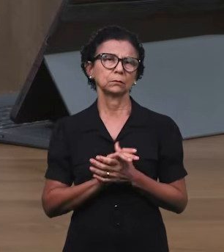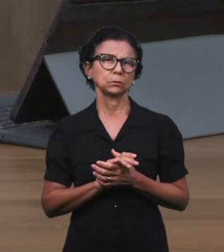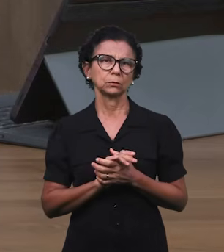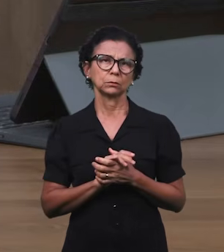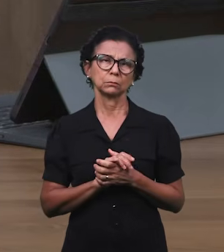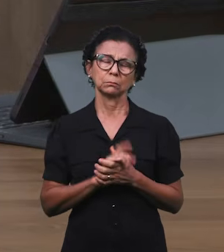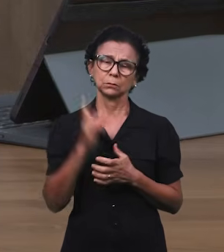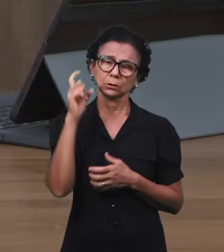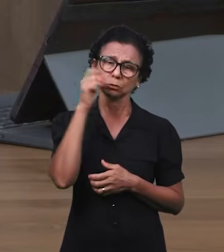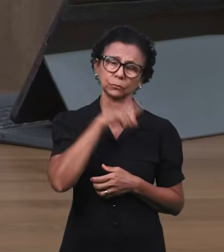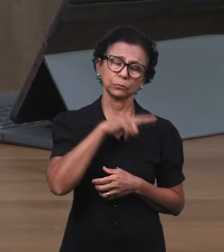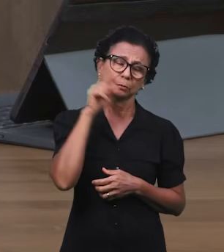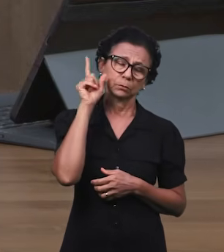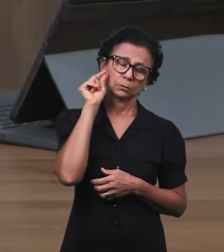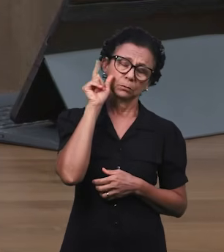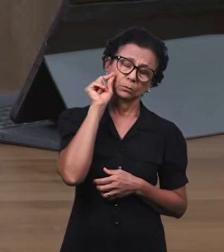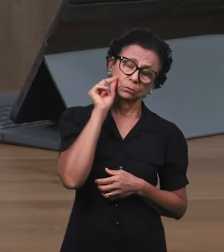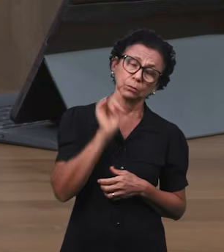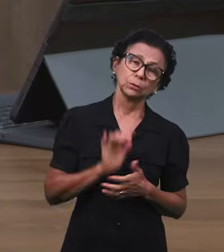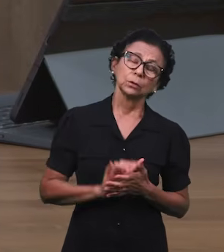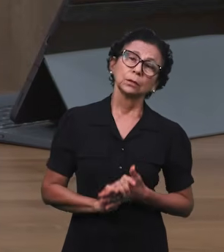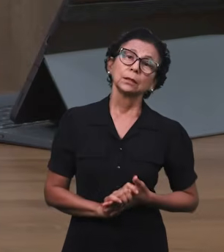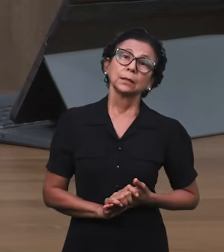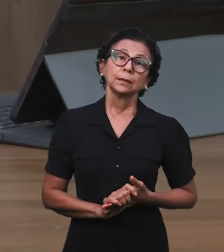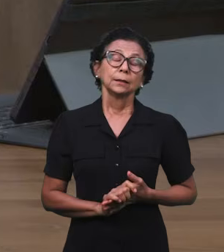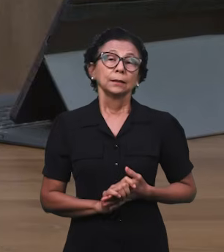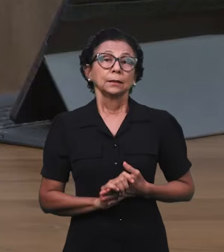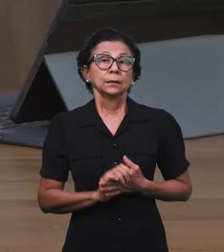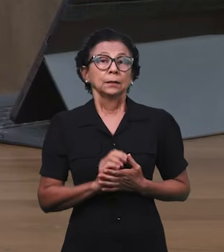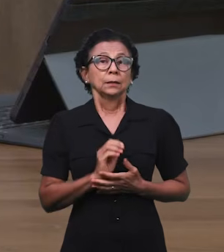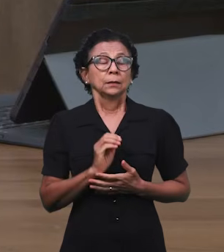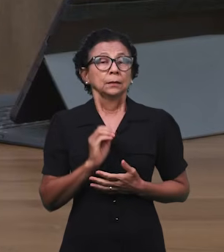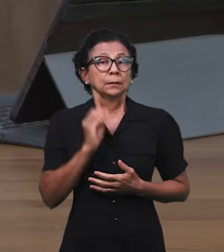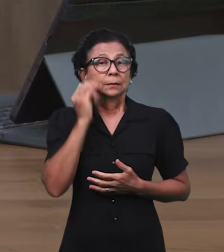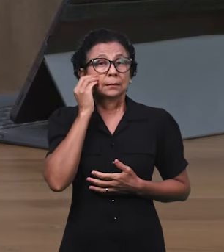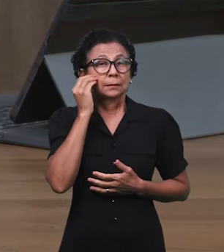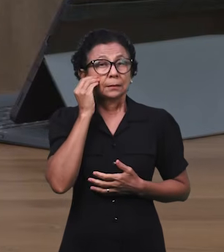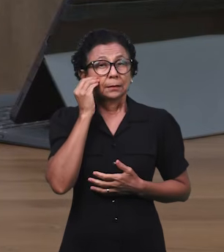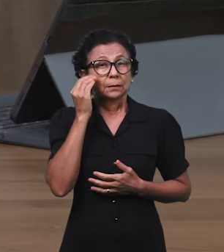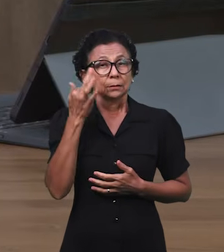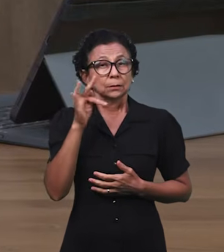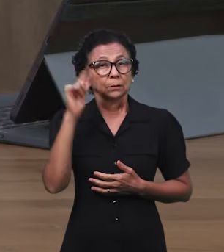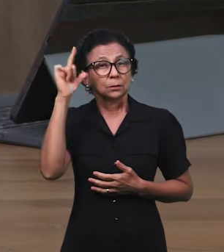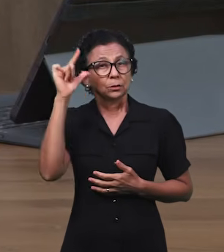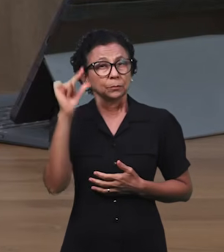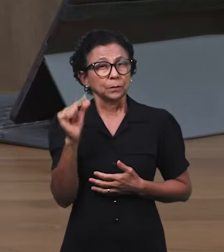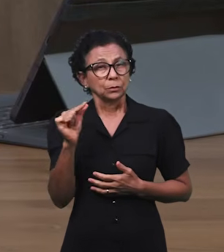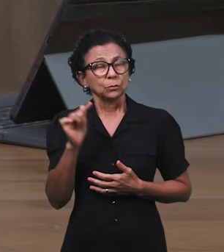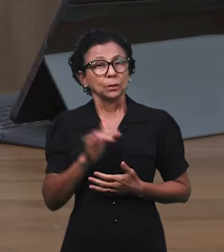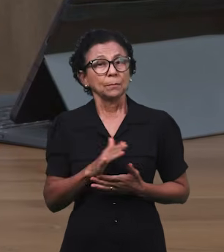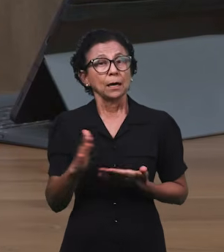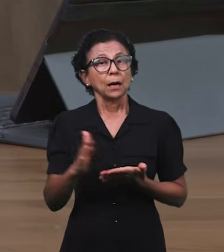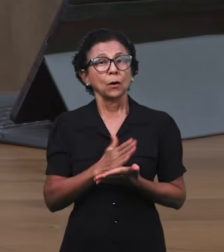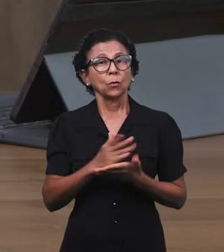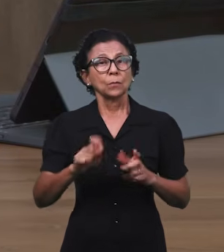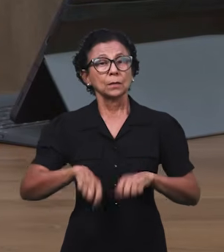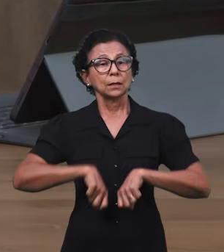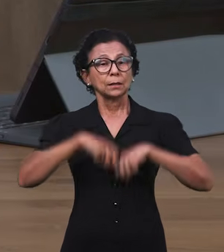sono, tentando ser reparador, mas mesmo assim tem uma incapacidade